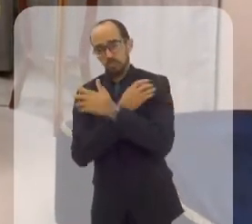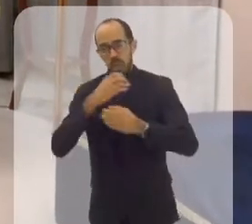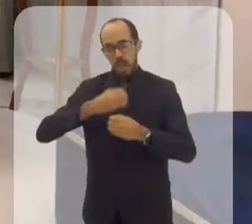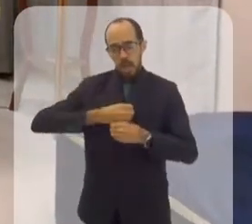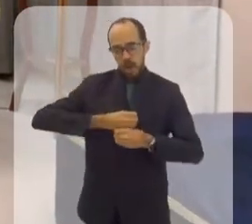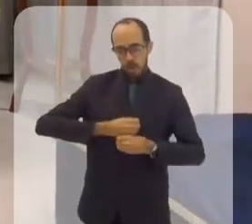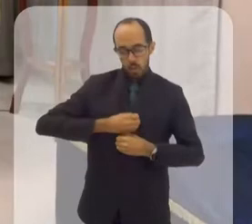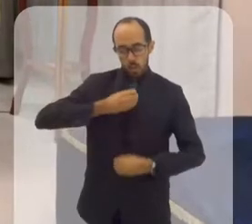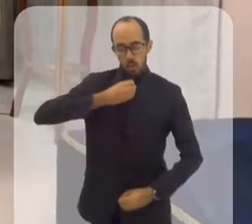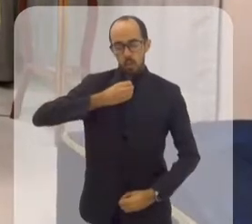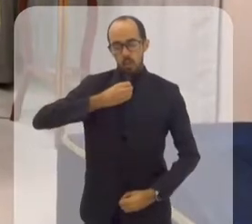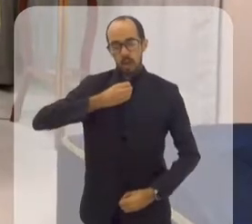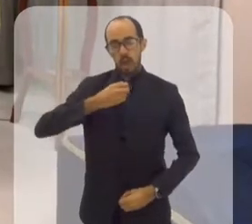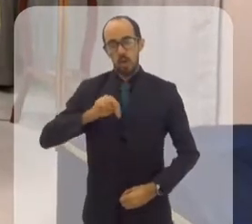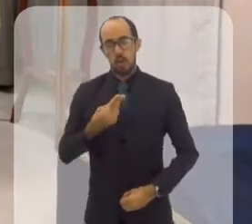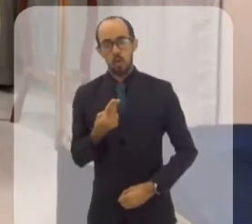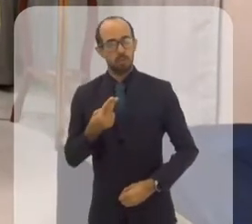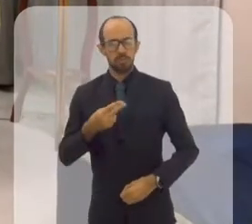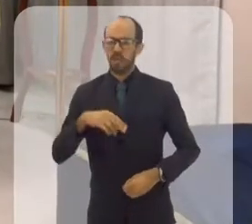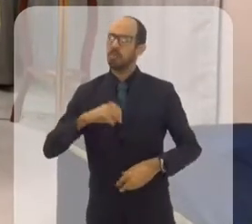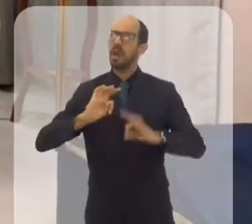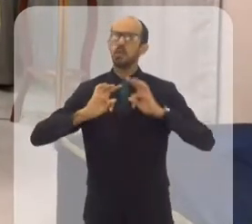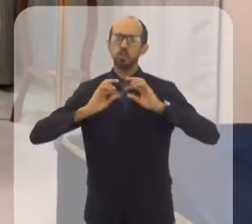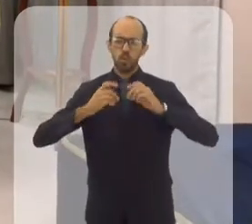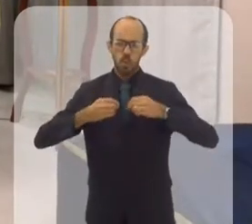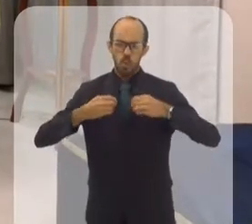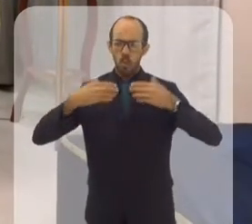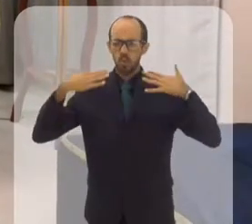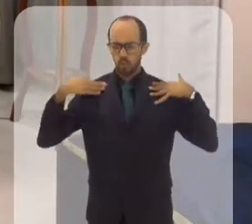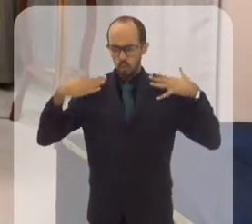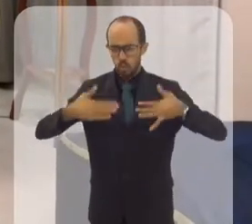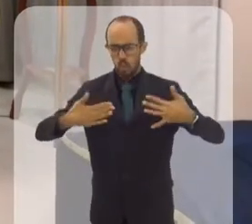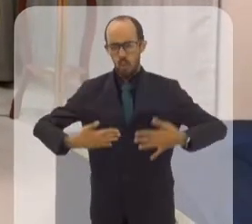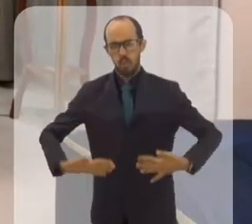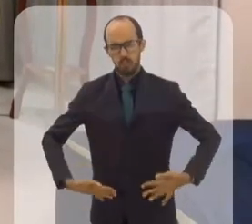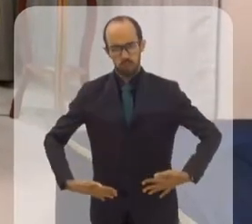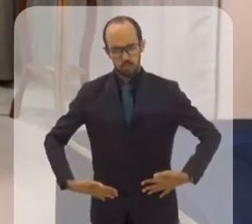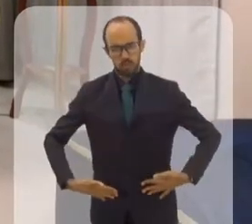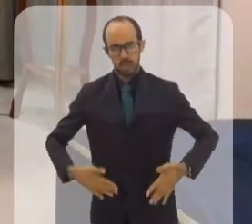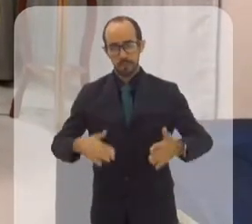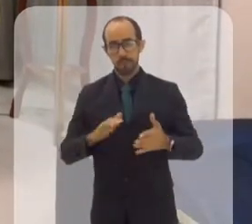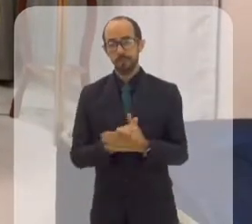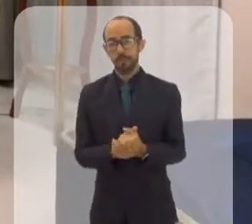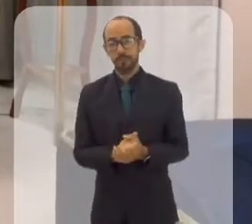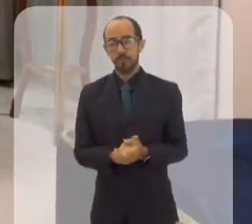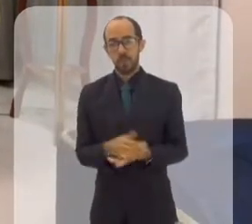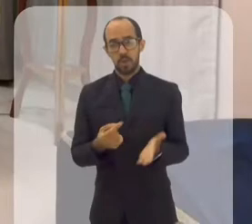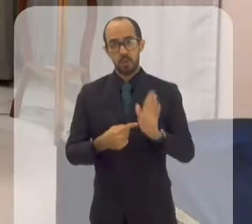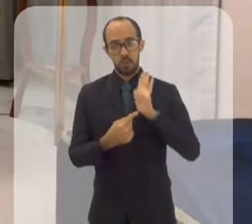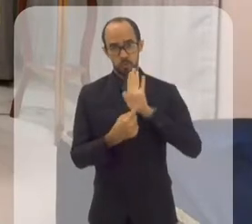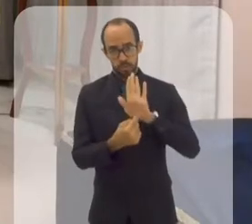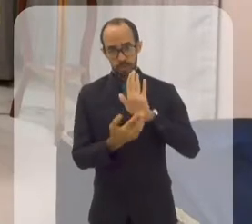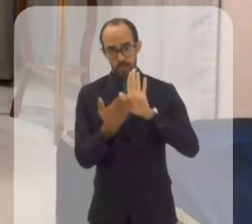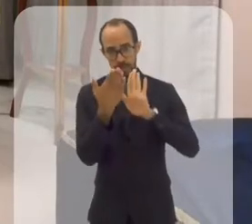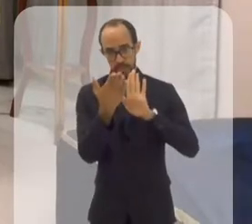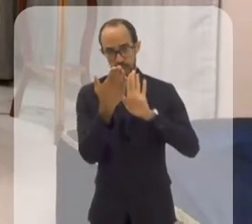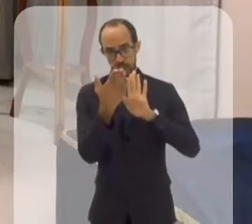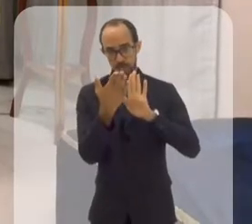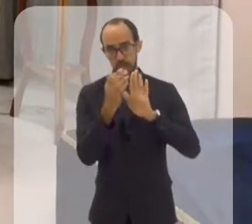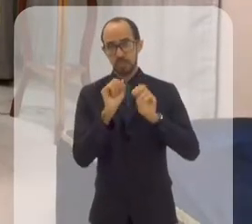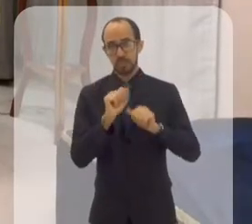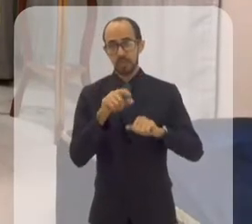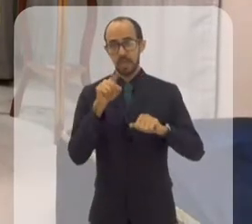a cervical. Então tem posturas para toda a parte do nosso corpo, tá? Certo. Essa postura que eu vou fazer com vocês aqui